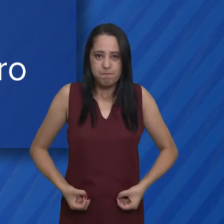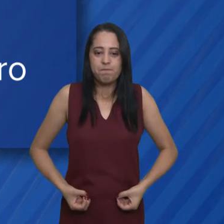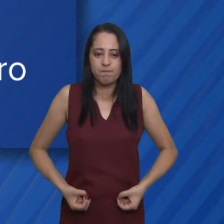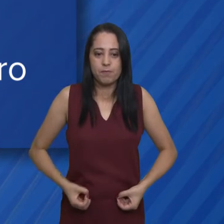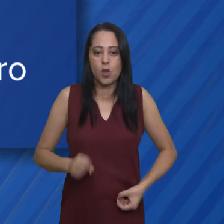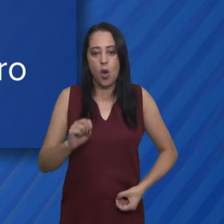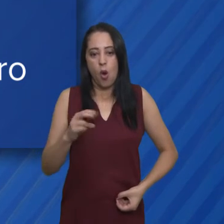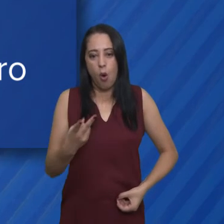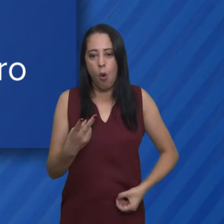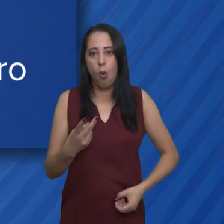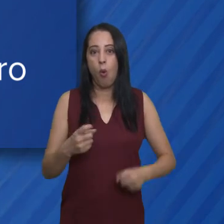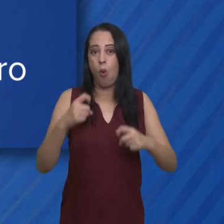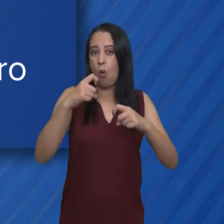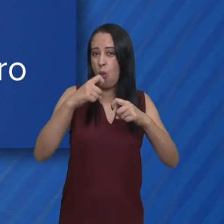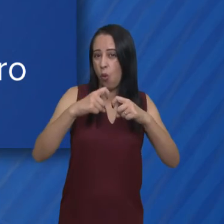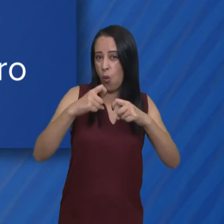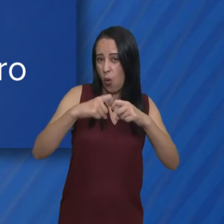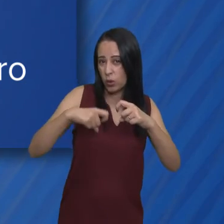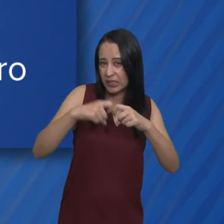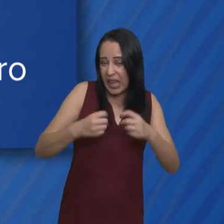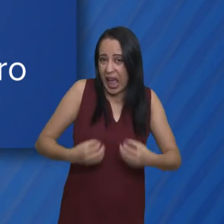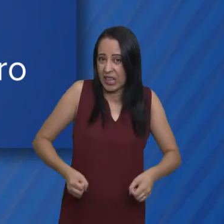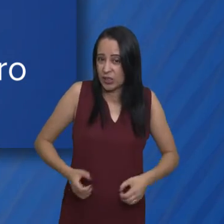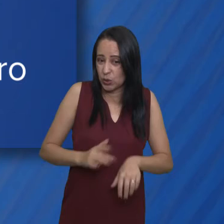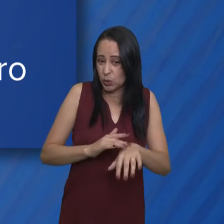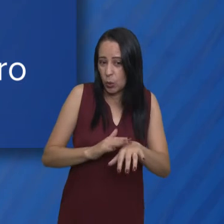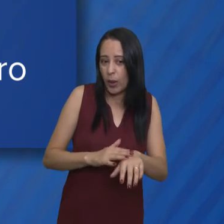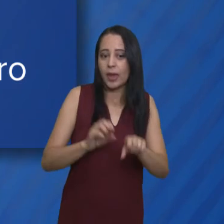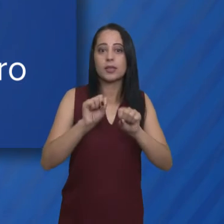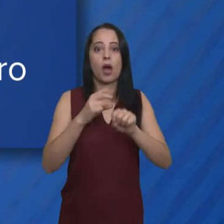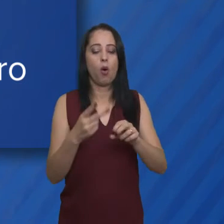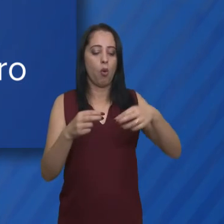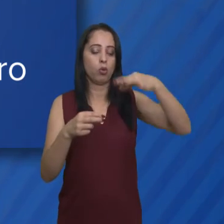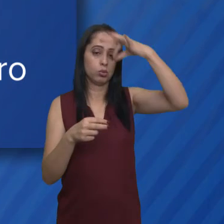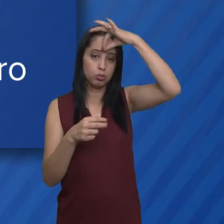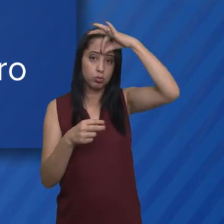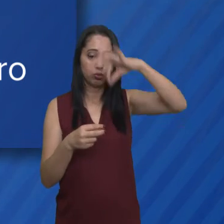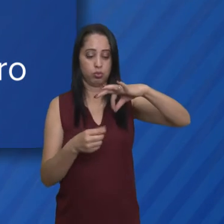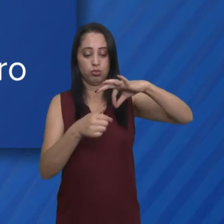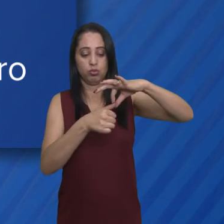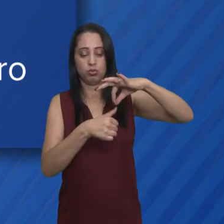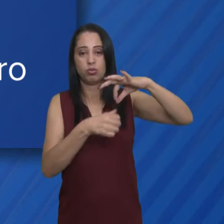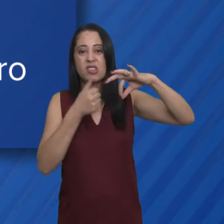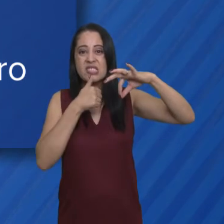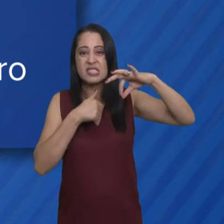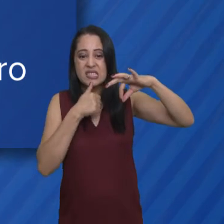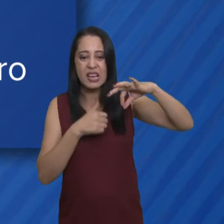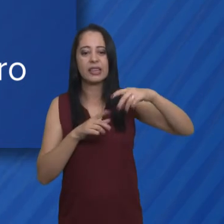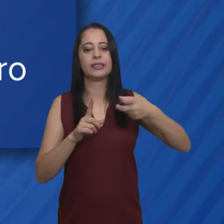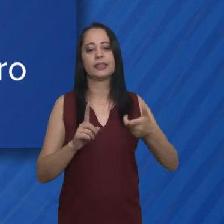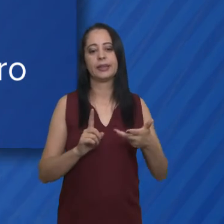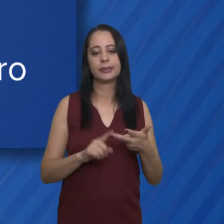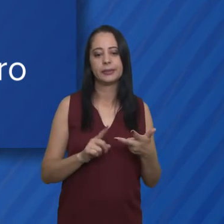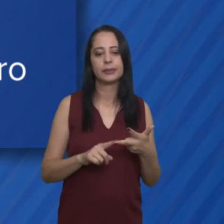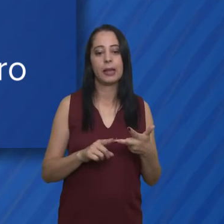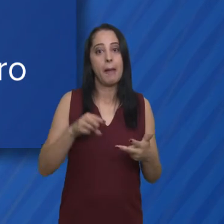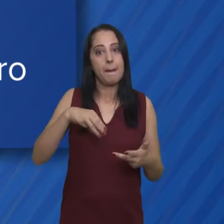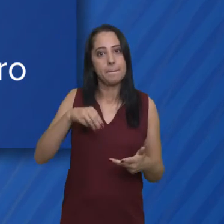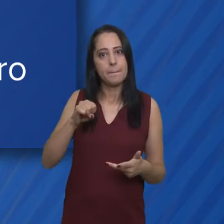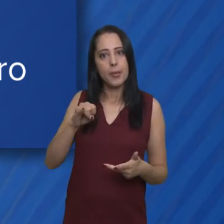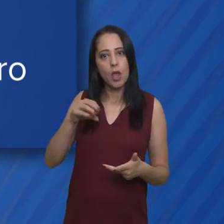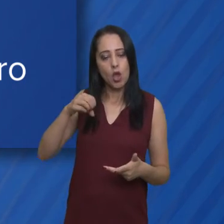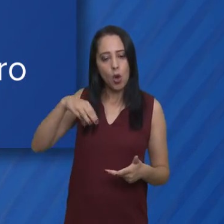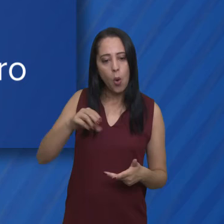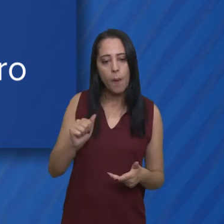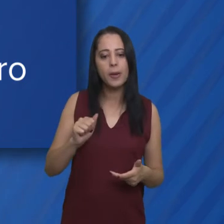pélvica, infecções sexualmente transmissíveis, sangramento vaginal, miomas que distorçam a cavidade uterina,